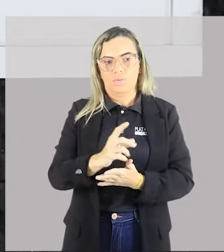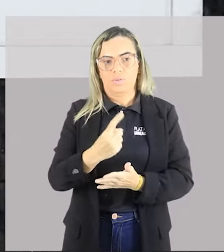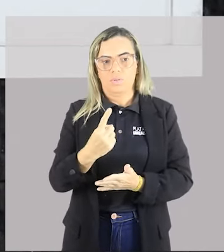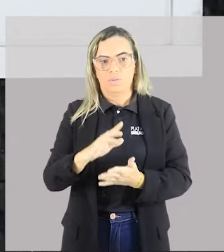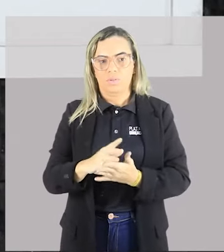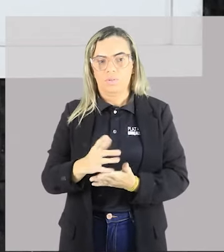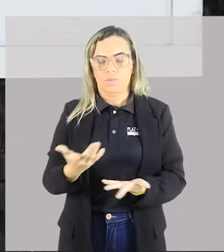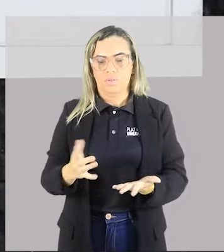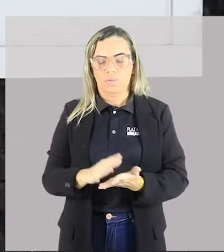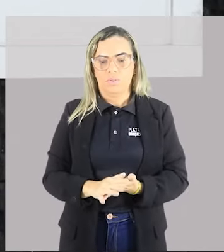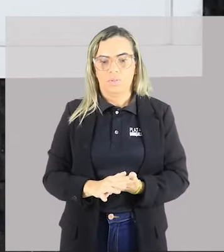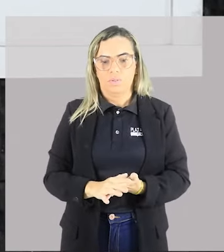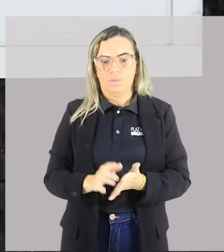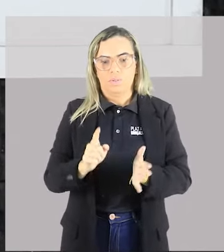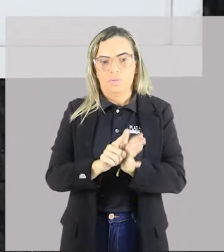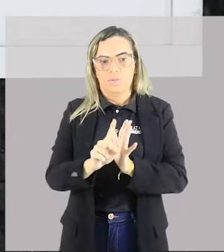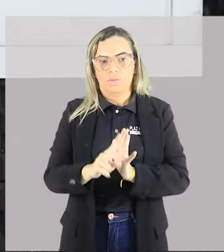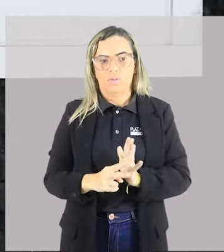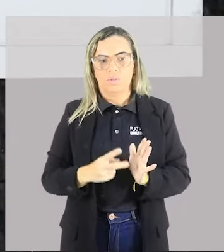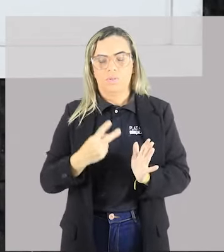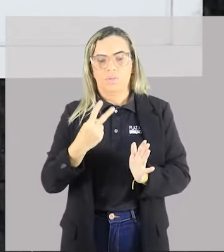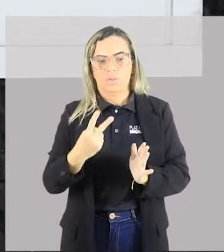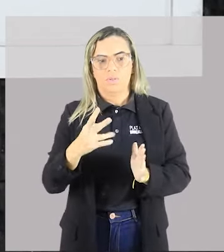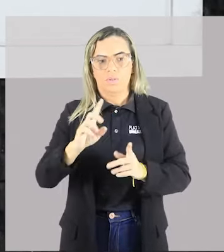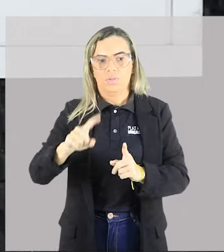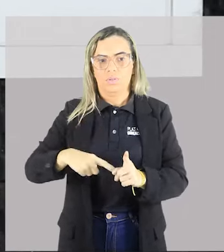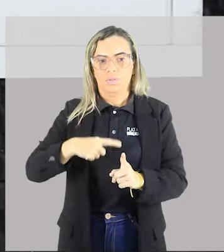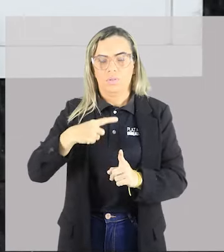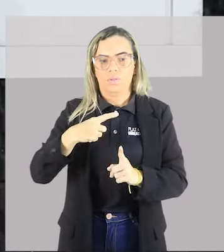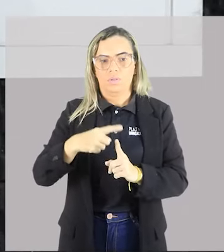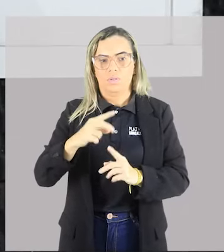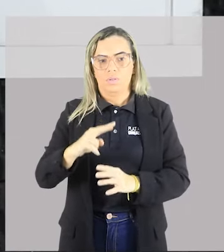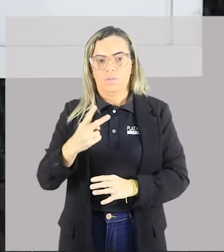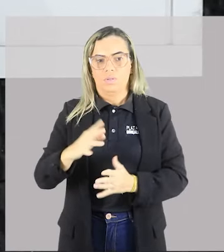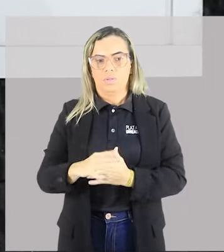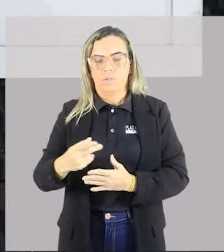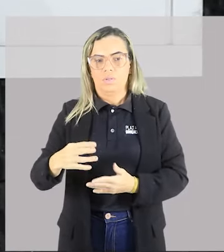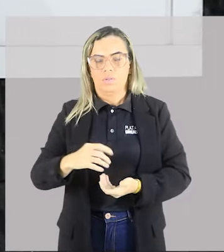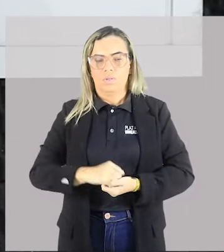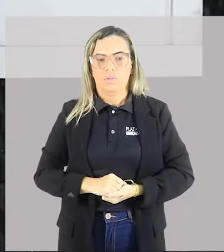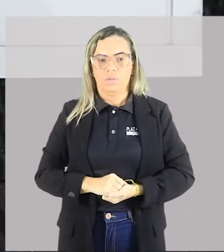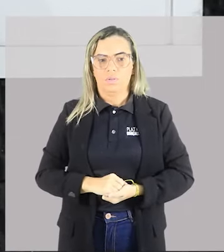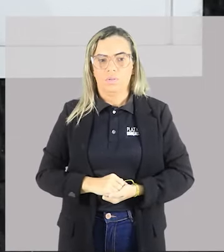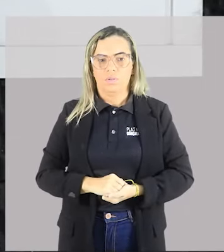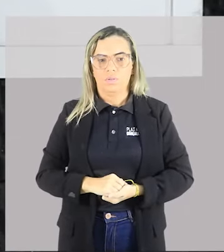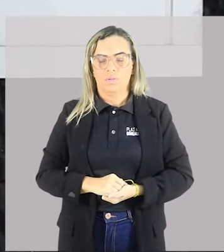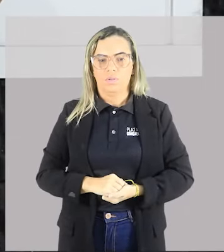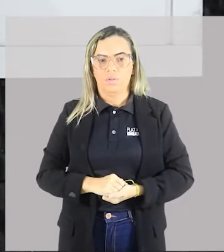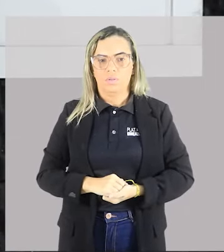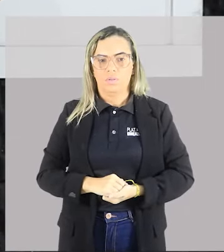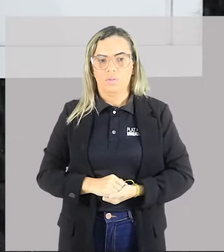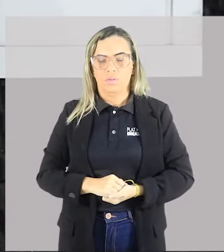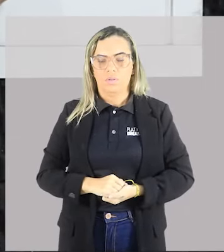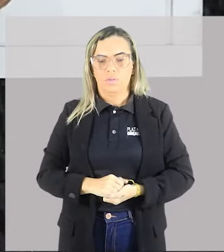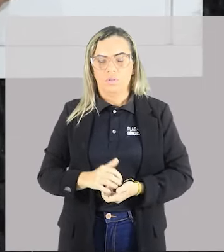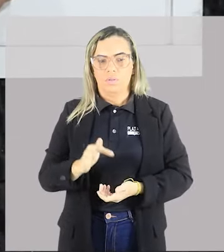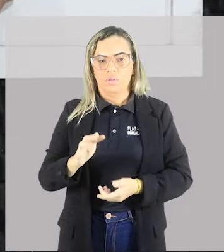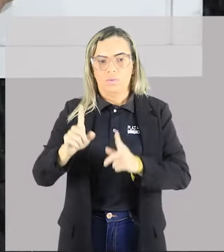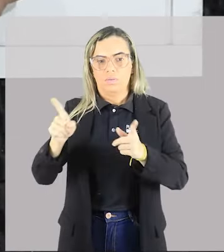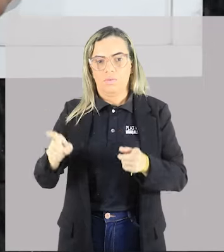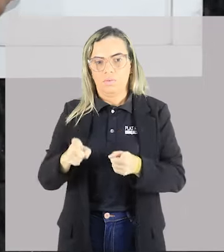-2 x 1 dá -2 -2 d 0 então o f de1